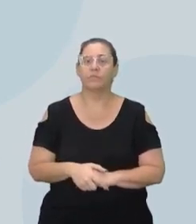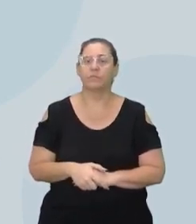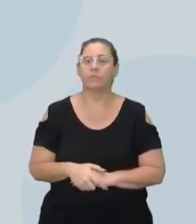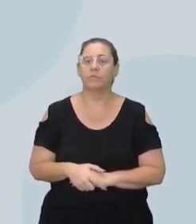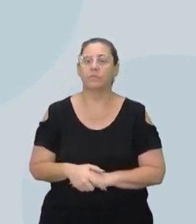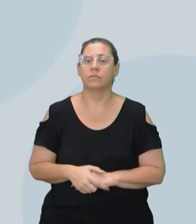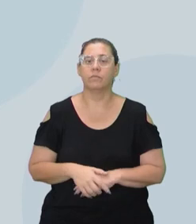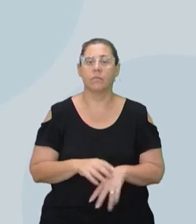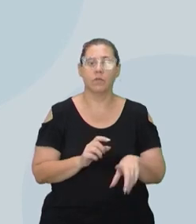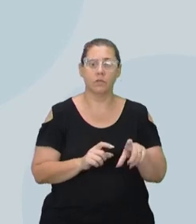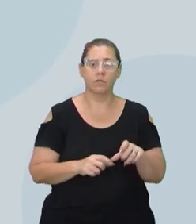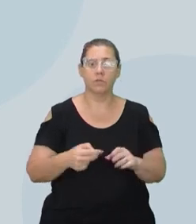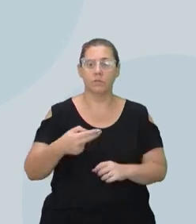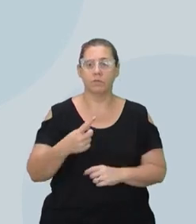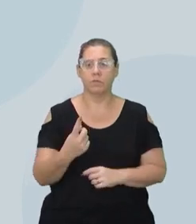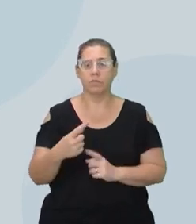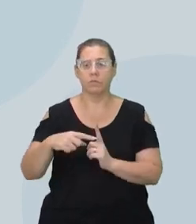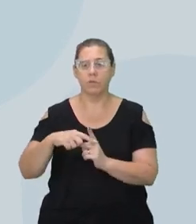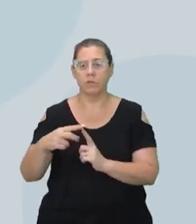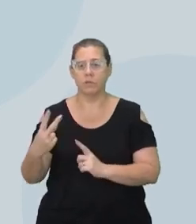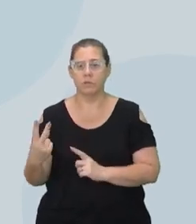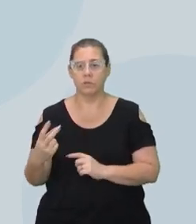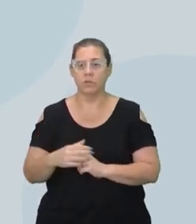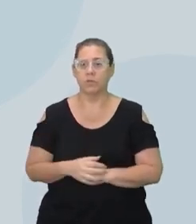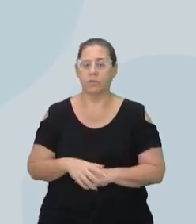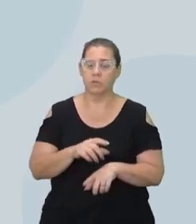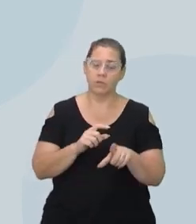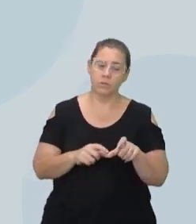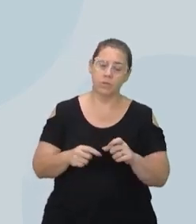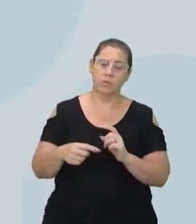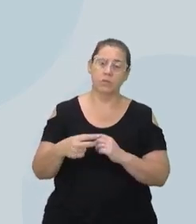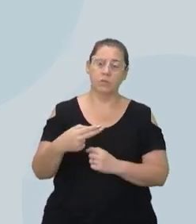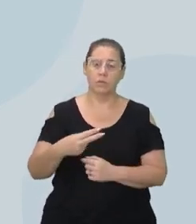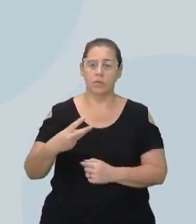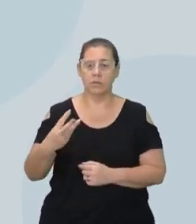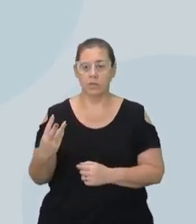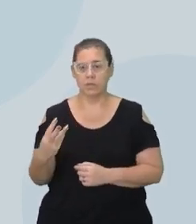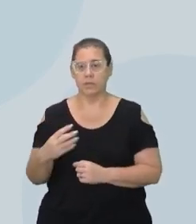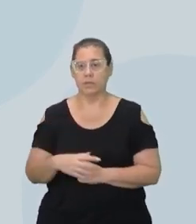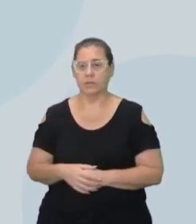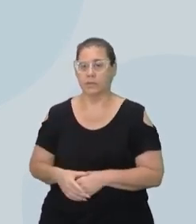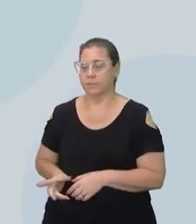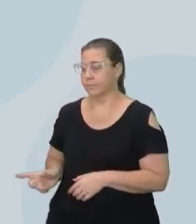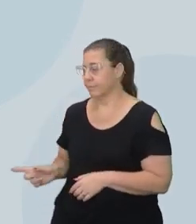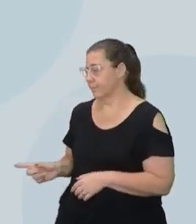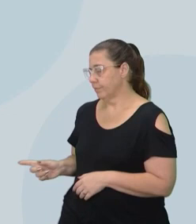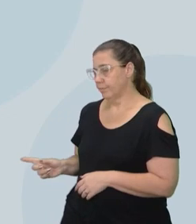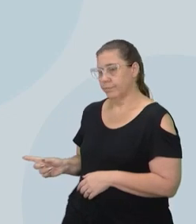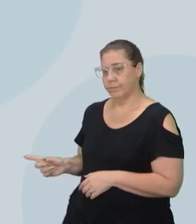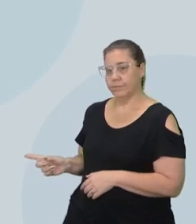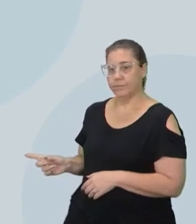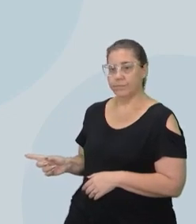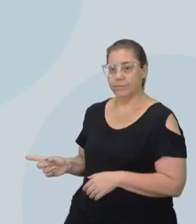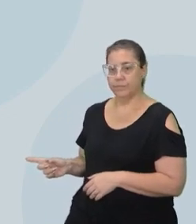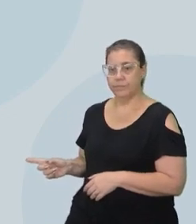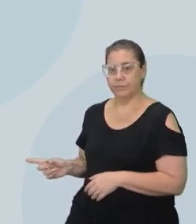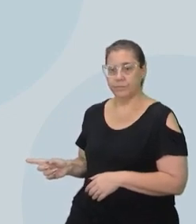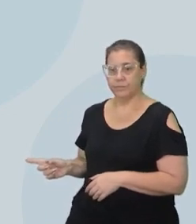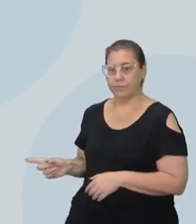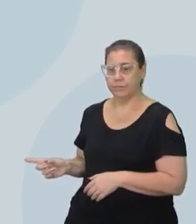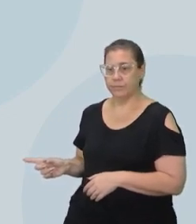a 1. X é igual a 1 mais 2. X é igual a 3. Então, o trio ordenado,